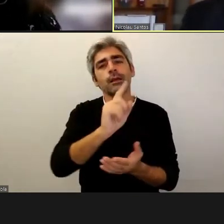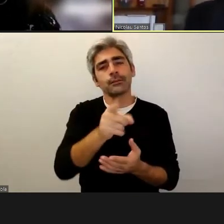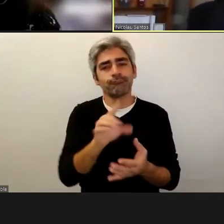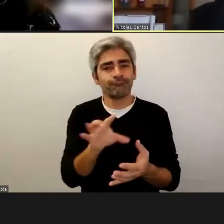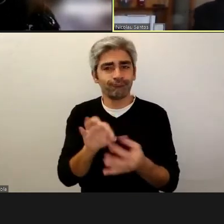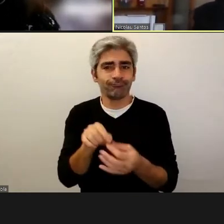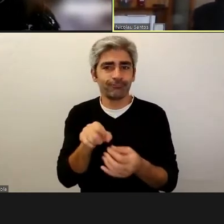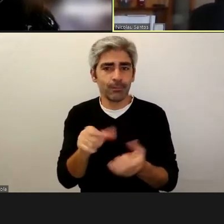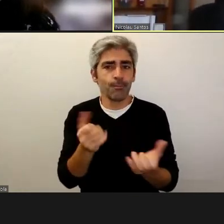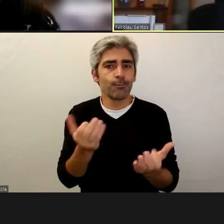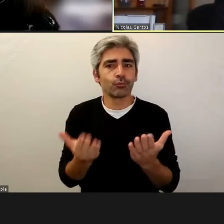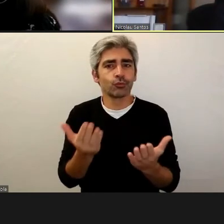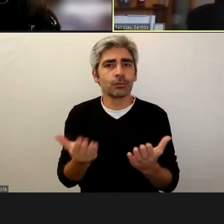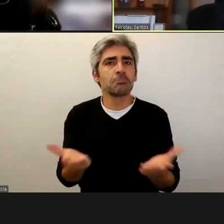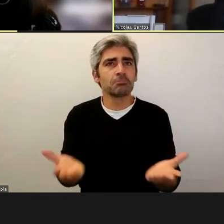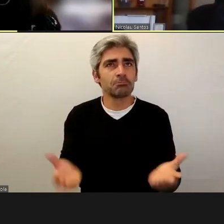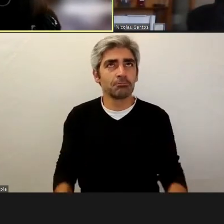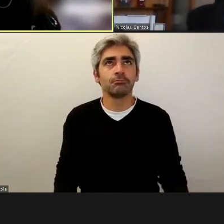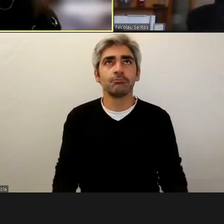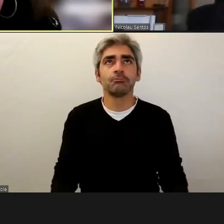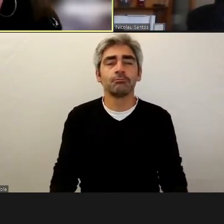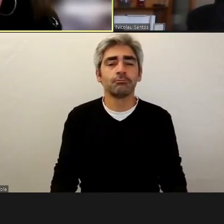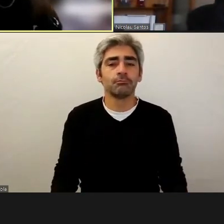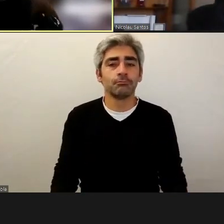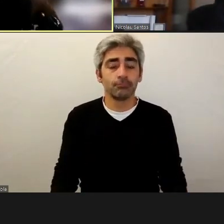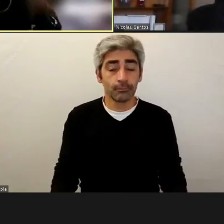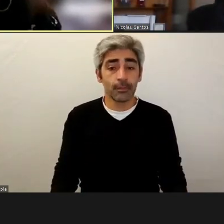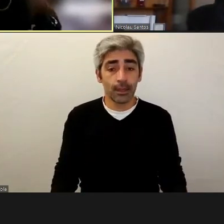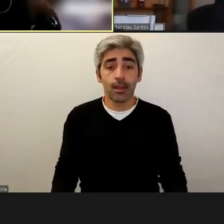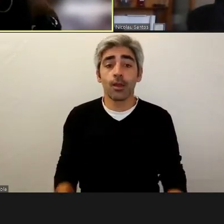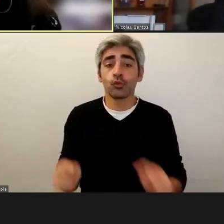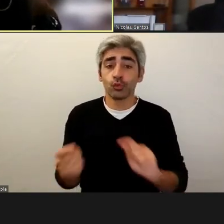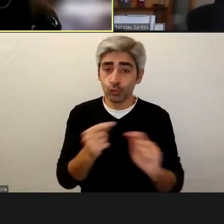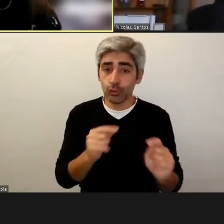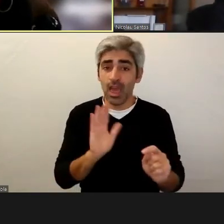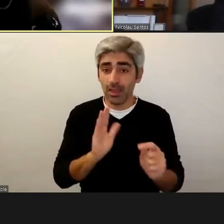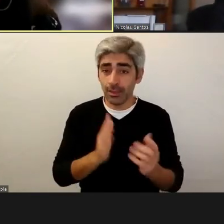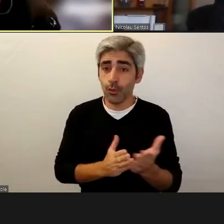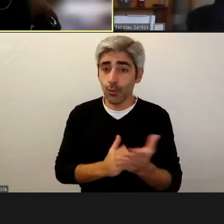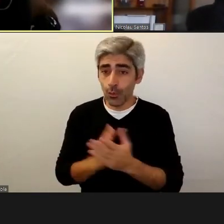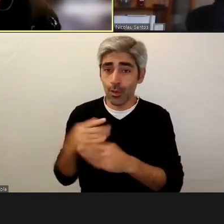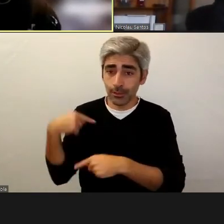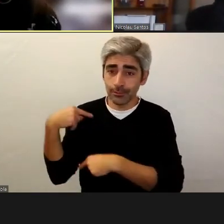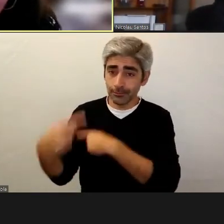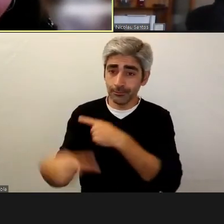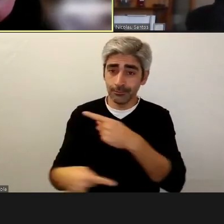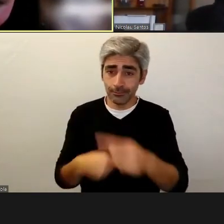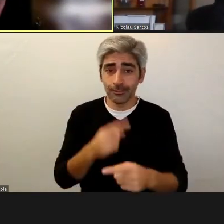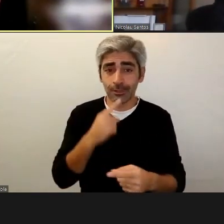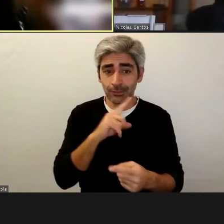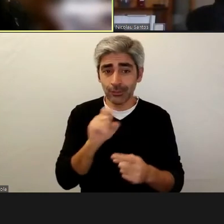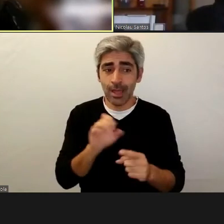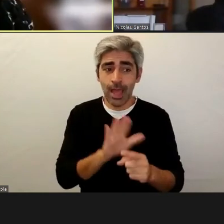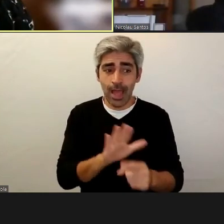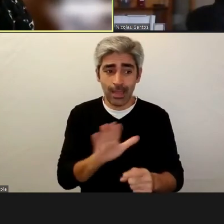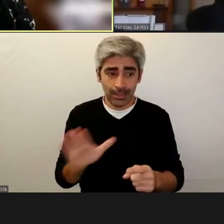à proporcionalidade? Discutiram e continuam a discutir, porque a questão continua